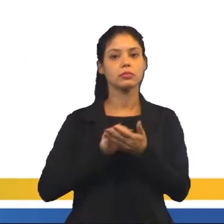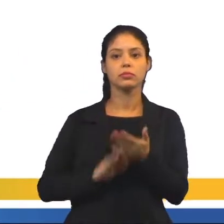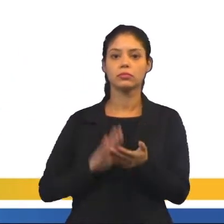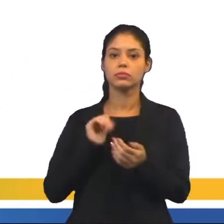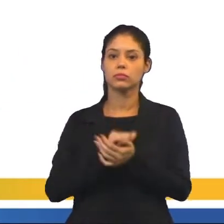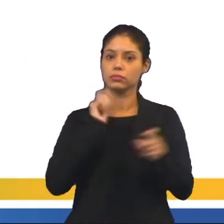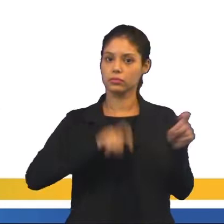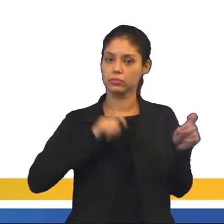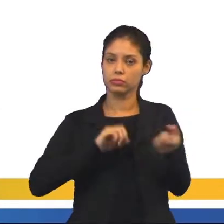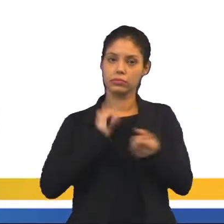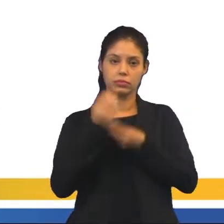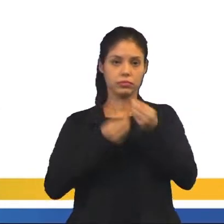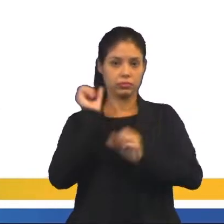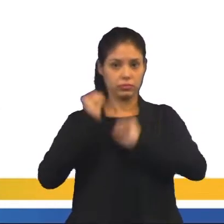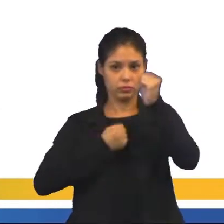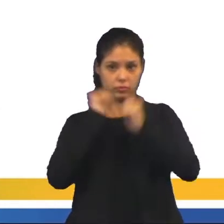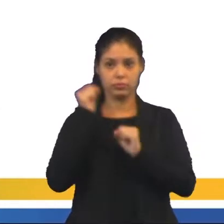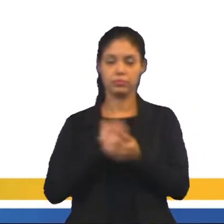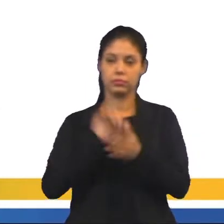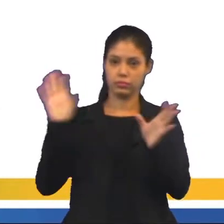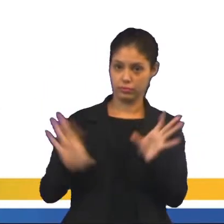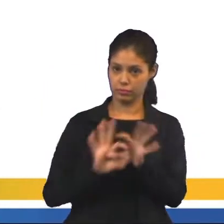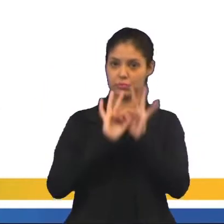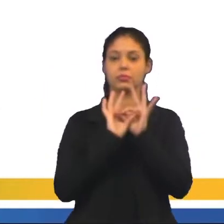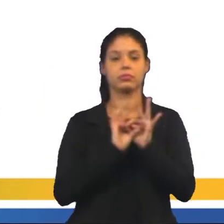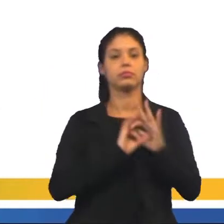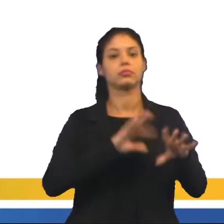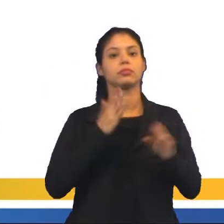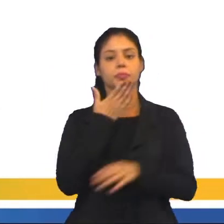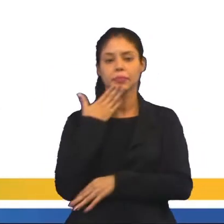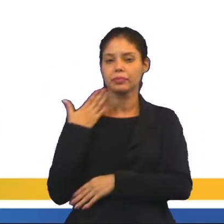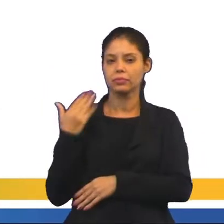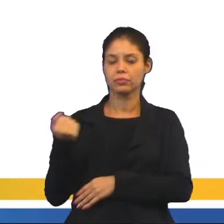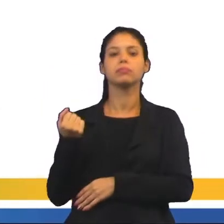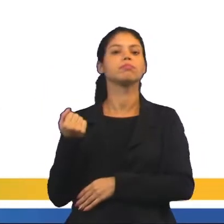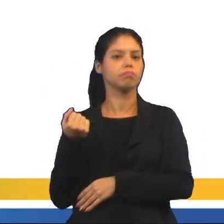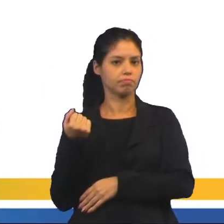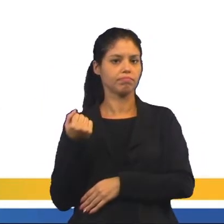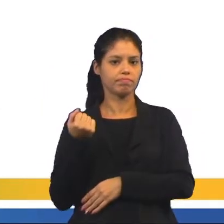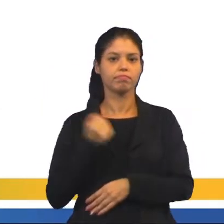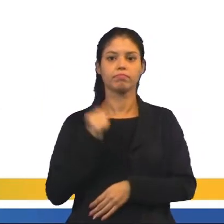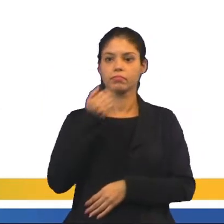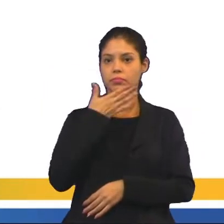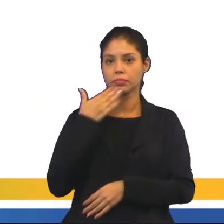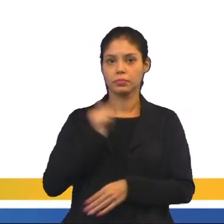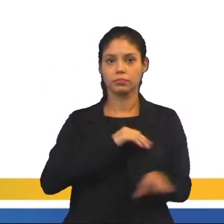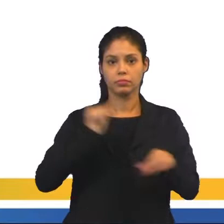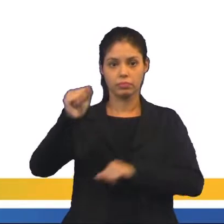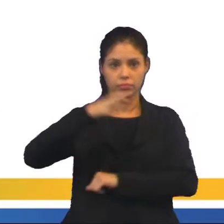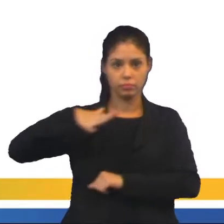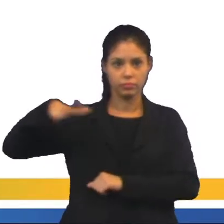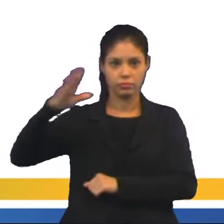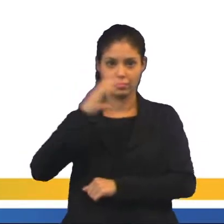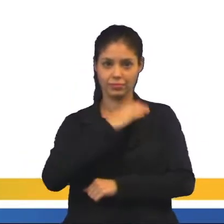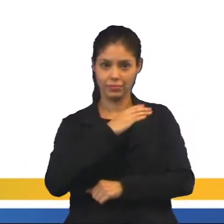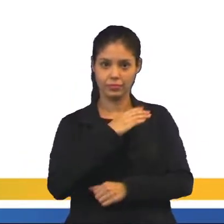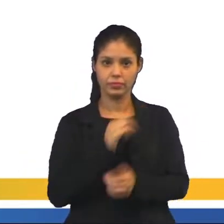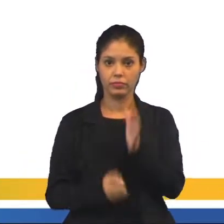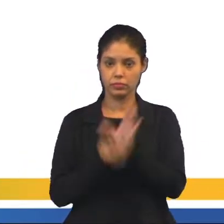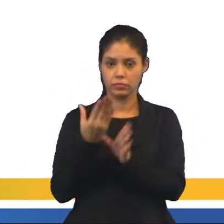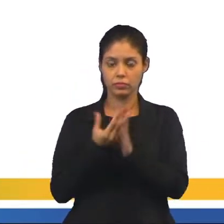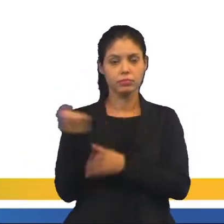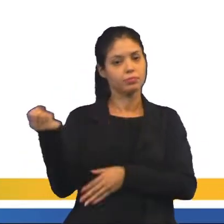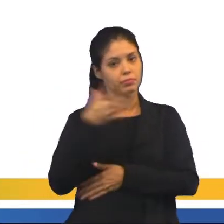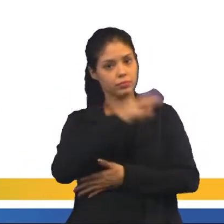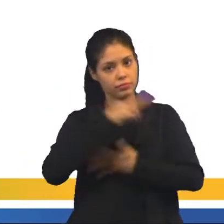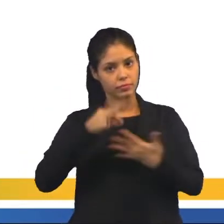das atividades agropecuárias com a indústria integra cada vez mais campo e cidade e